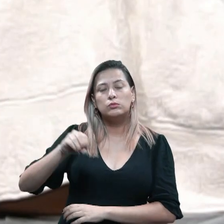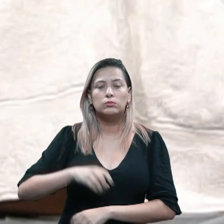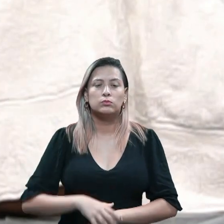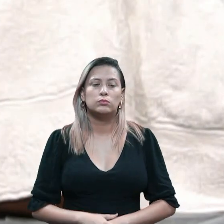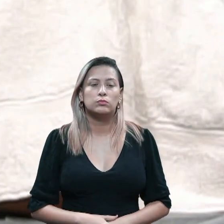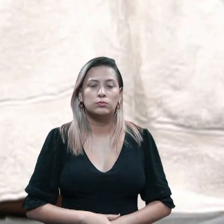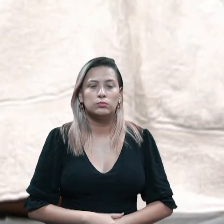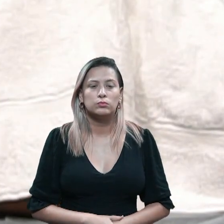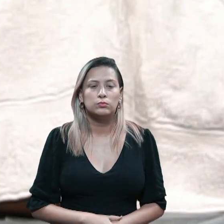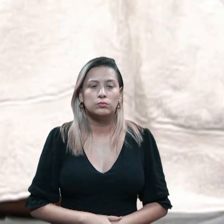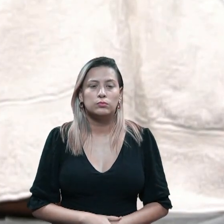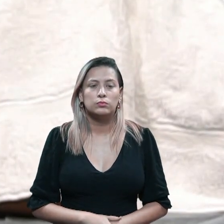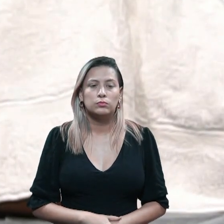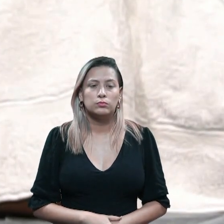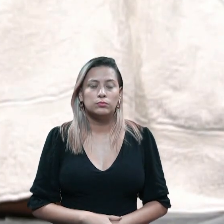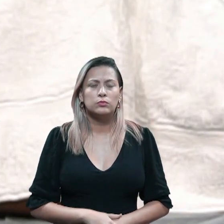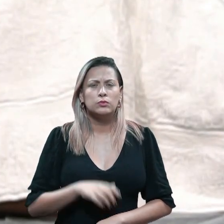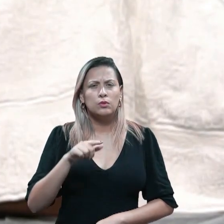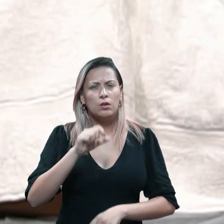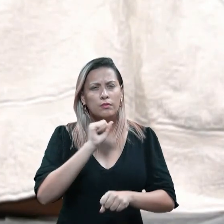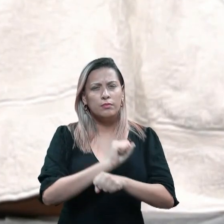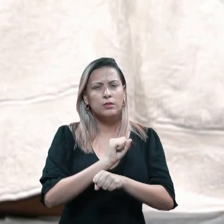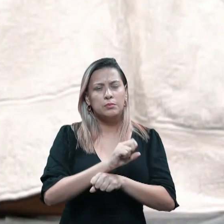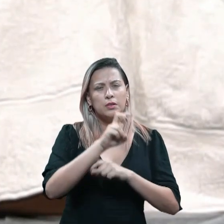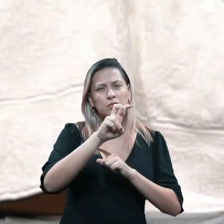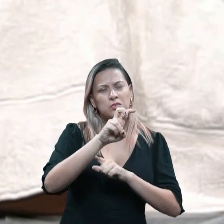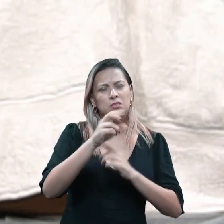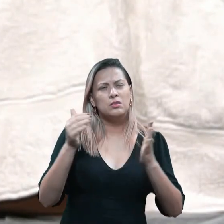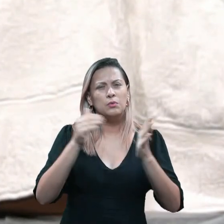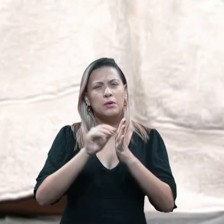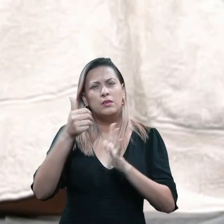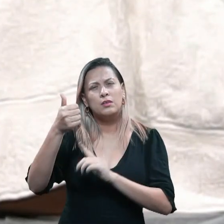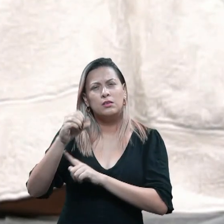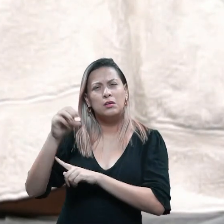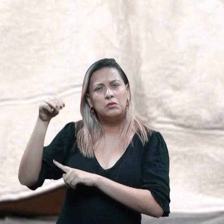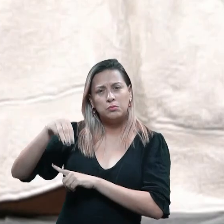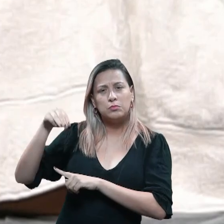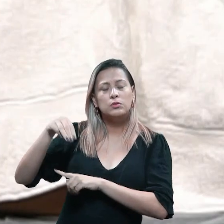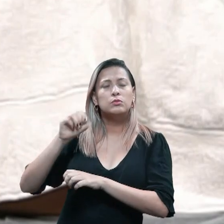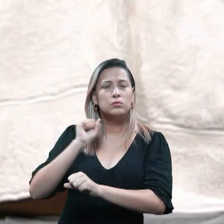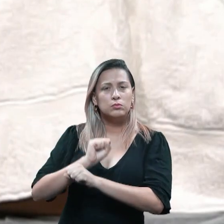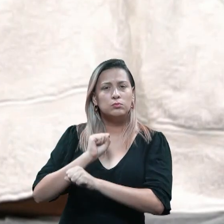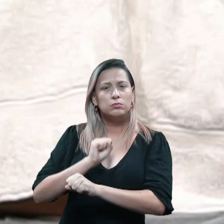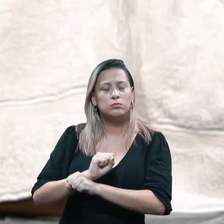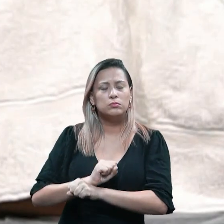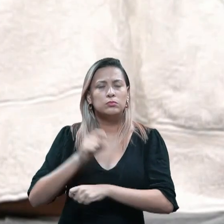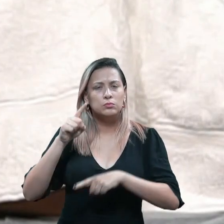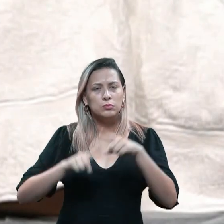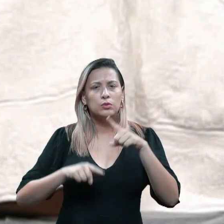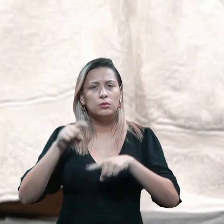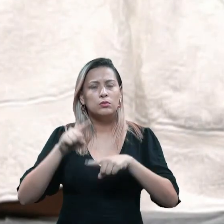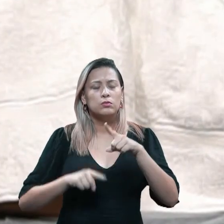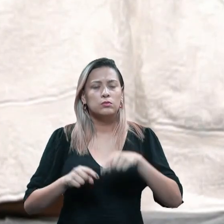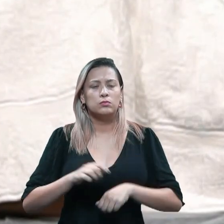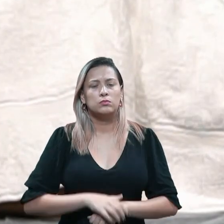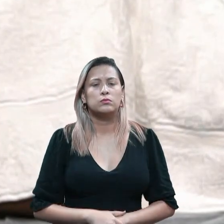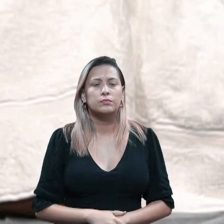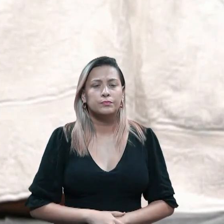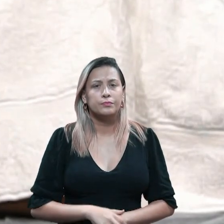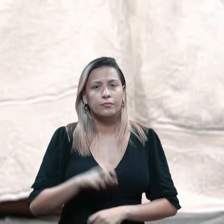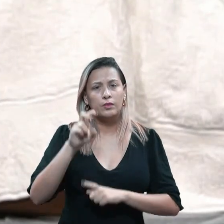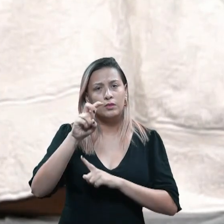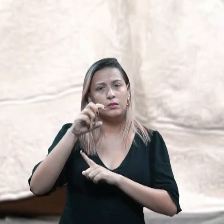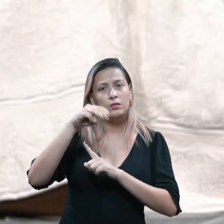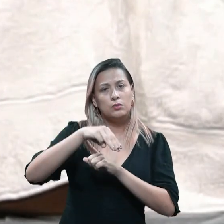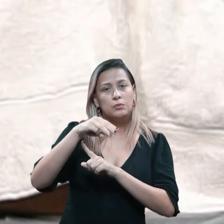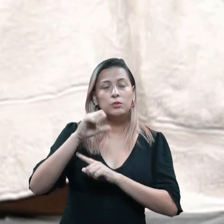vou deixar de 5 a 10 minutos, é o tempo que a gente deixa esse produto. 5 minutos, se tiver